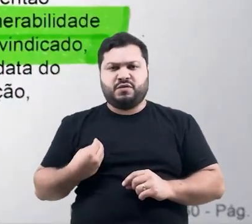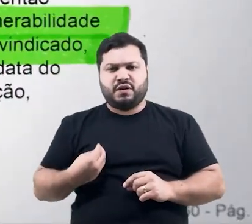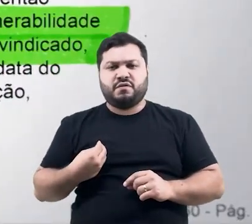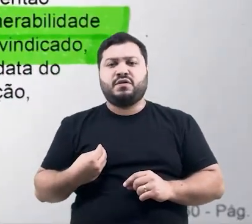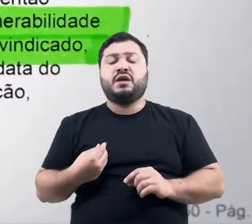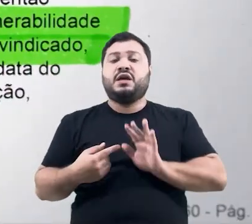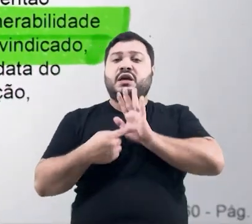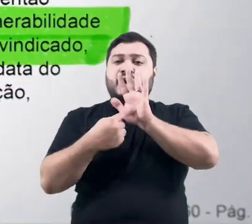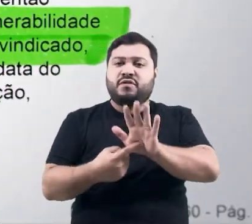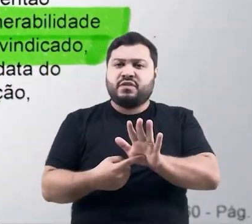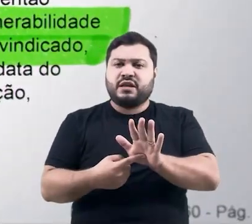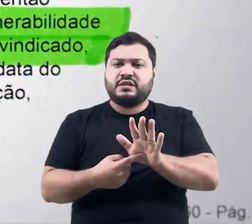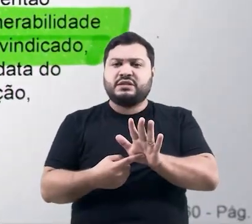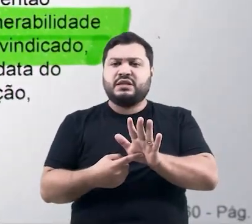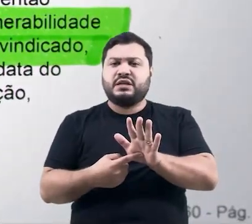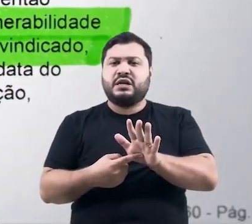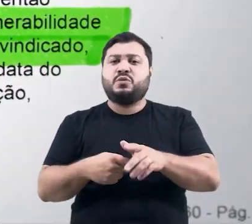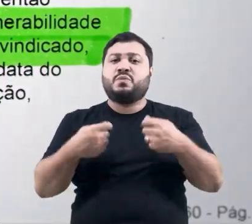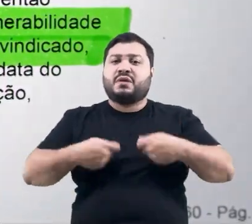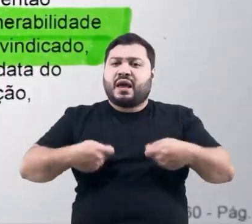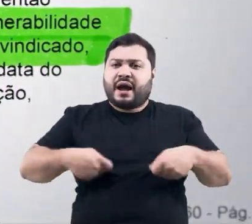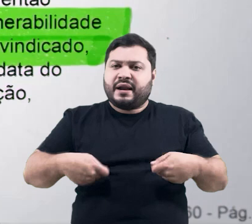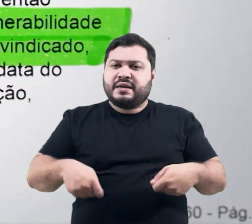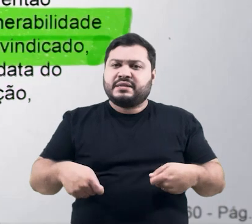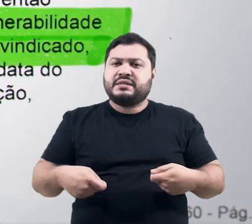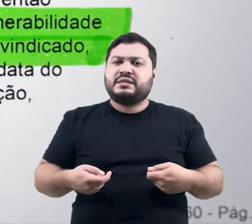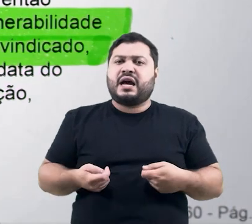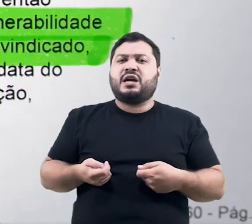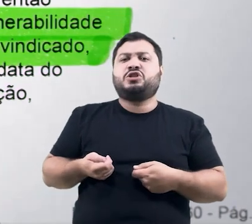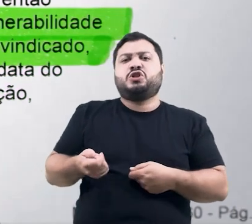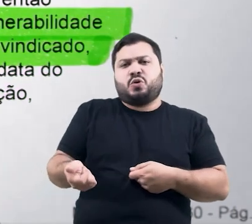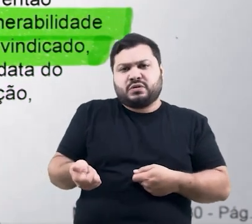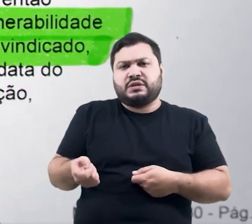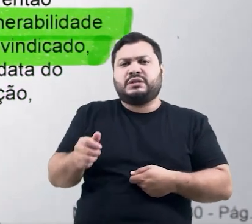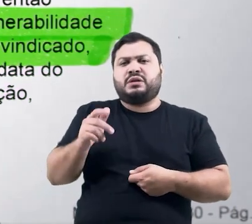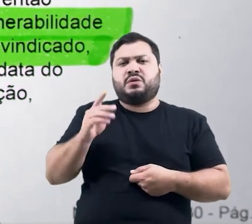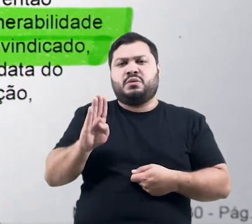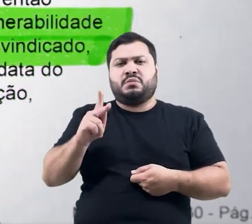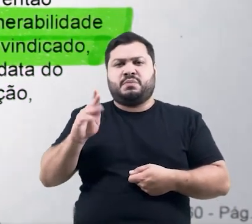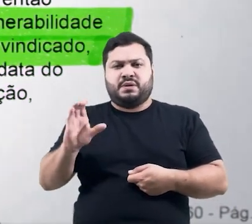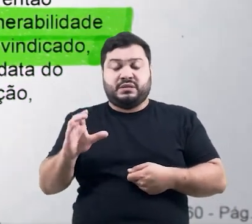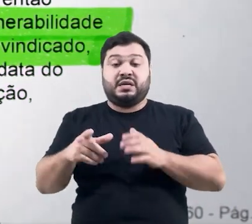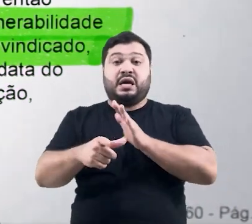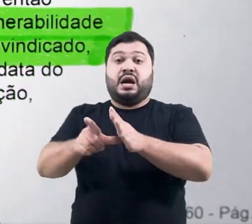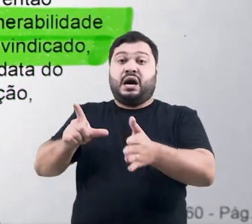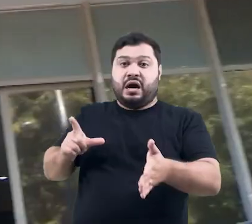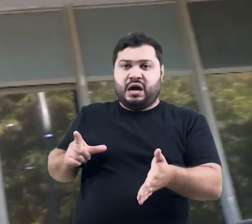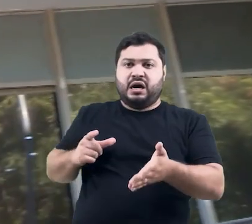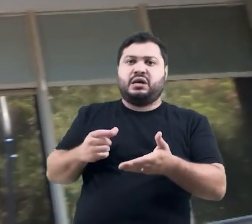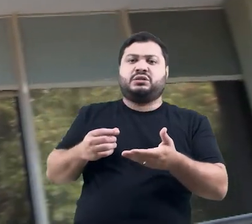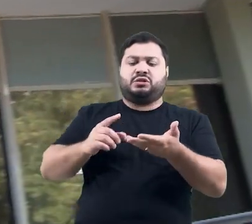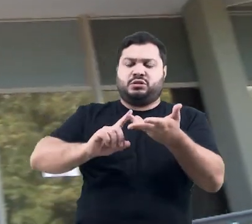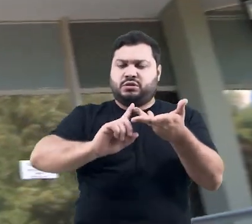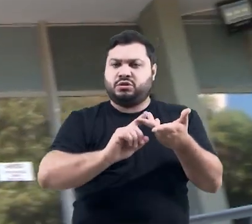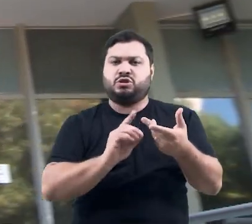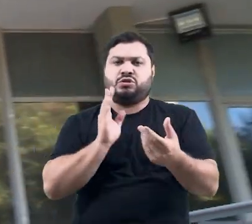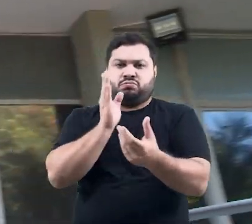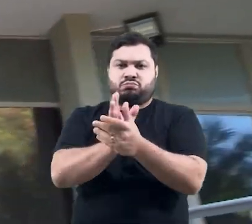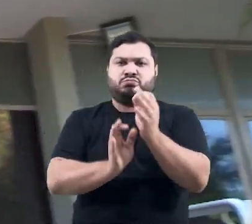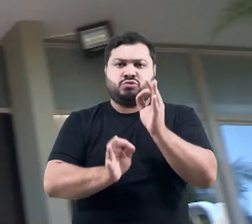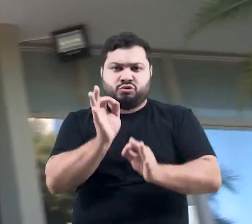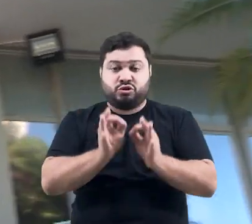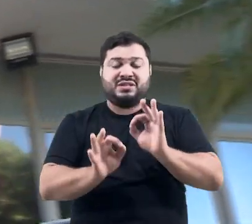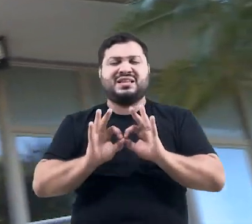social em que vive e evidenciando, assim, a necessidade de concessão do benefício. Antes de levarem